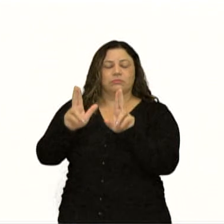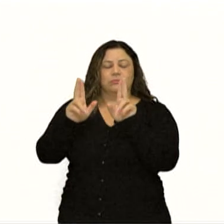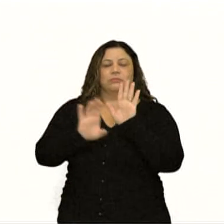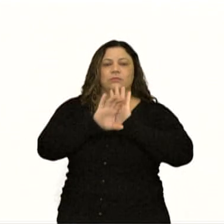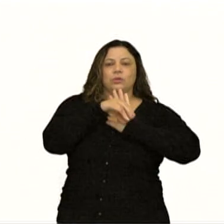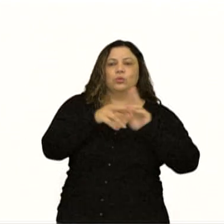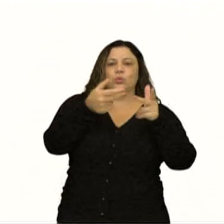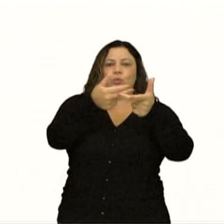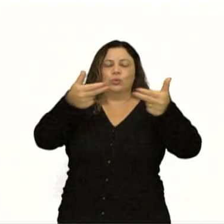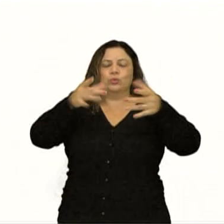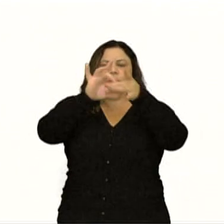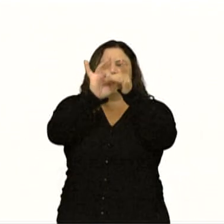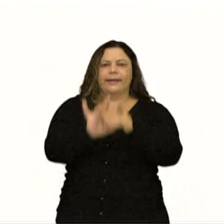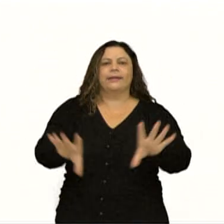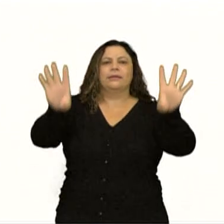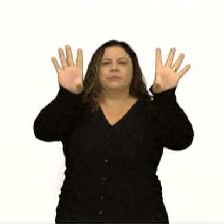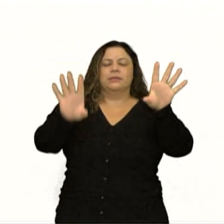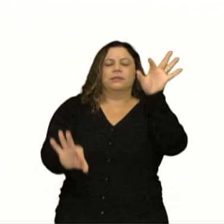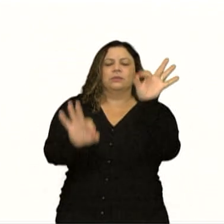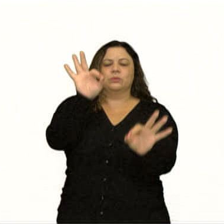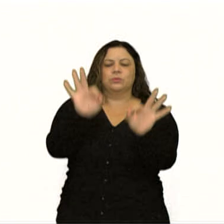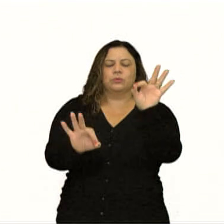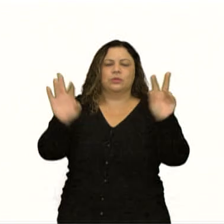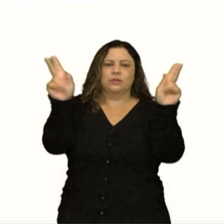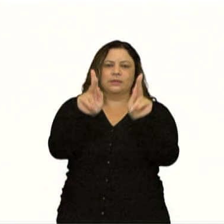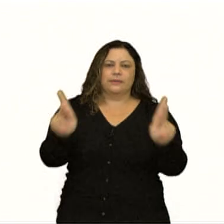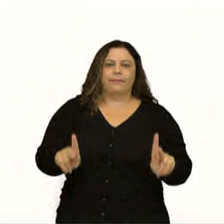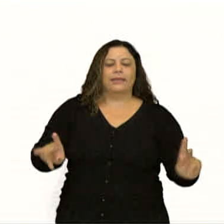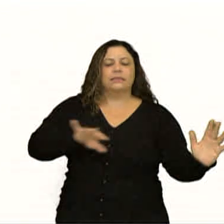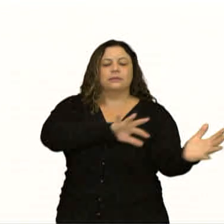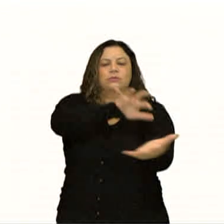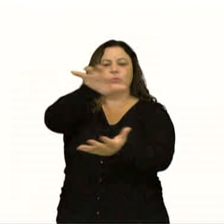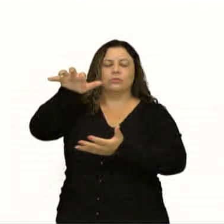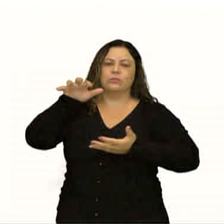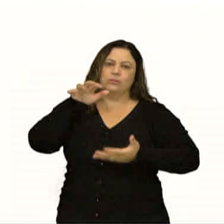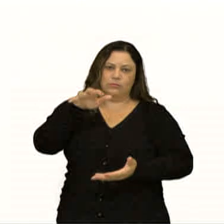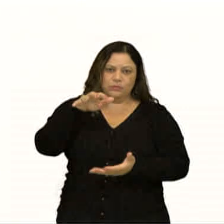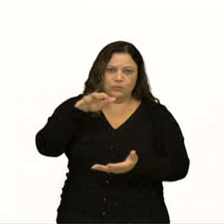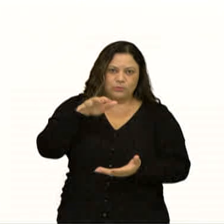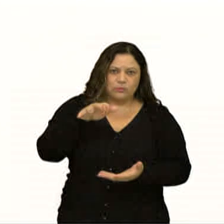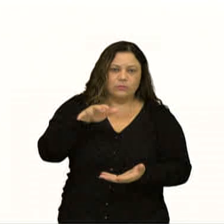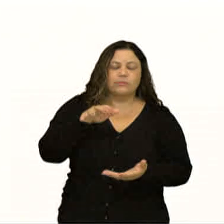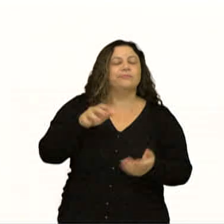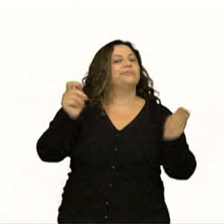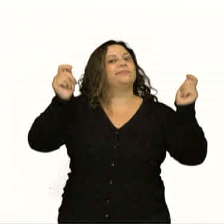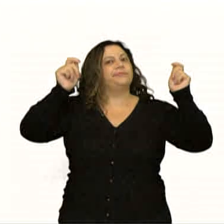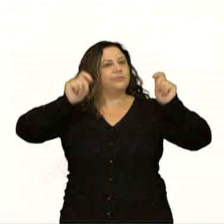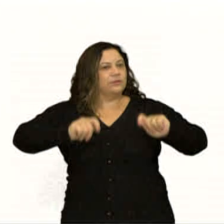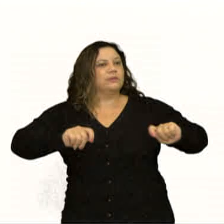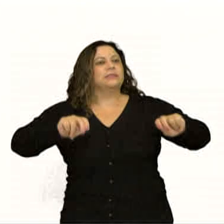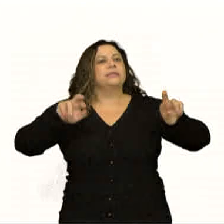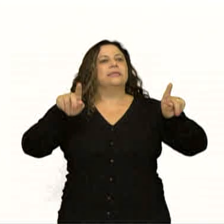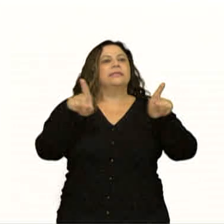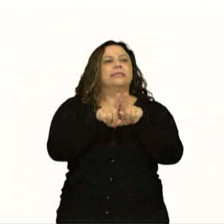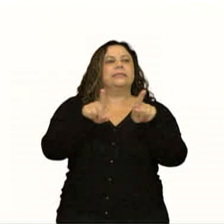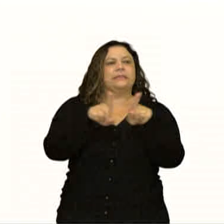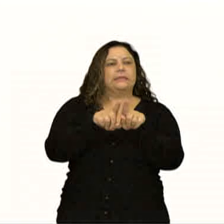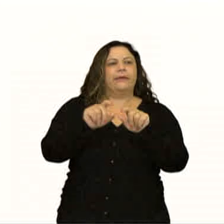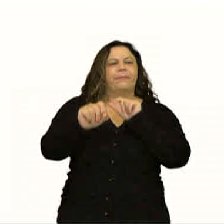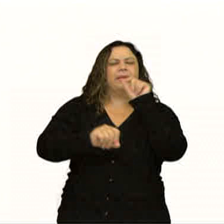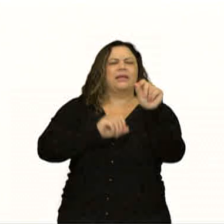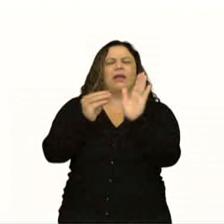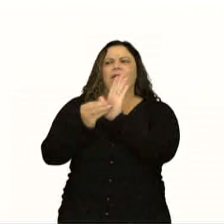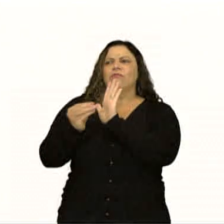constitui o fundamento da liberdade, da justiça e da paz no mundo, Considerando que o desconhecimento e